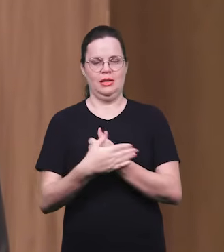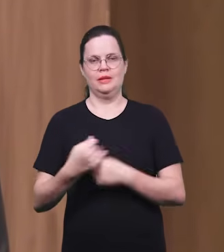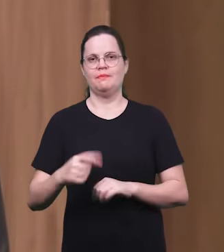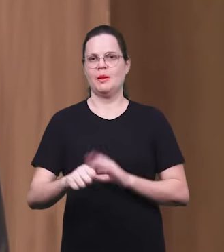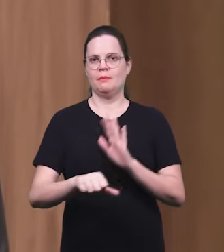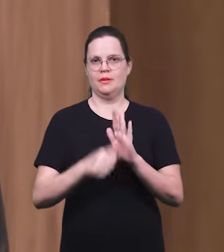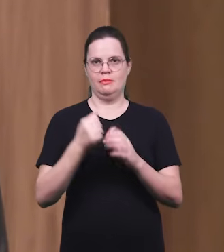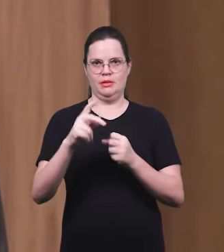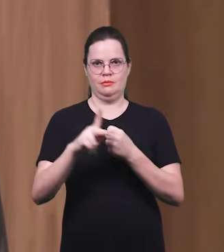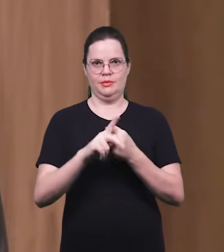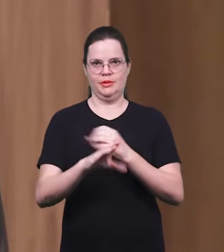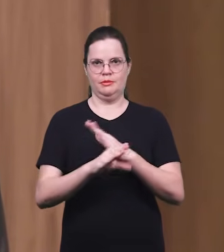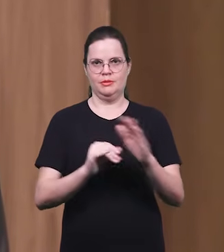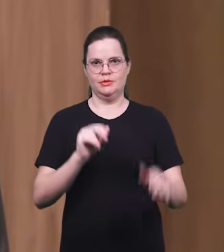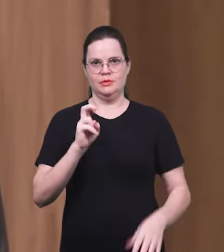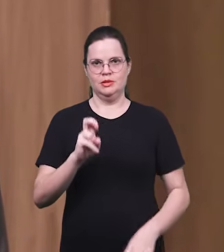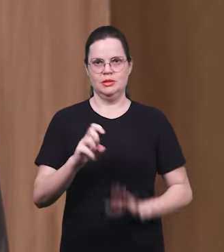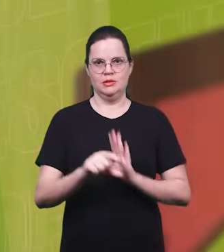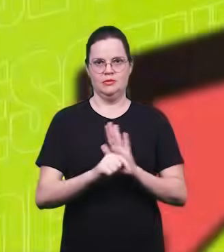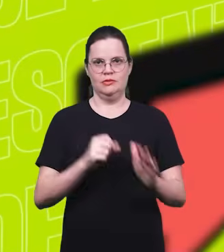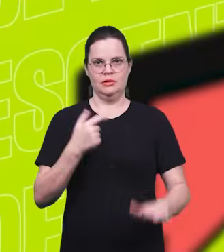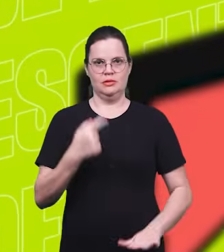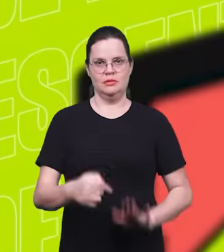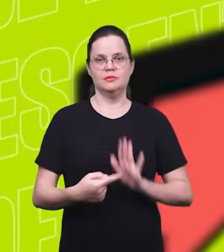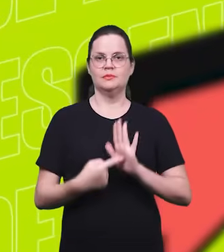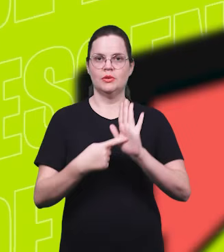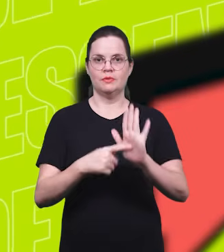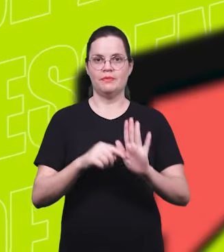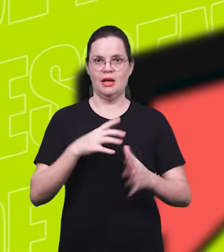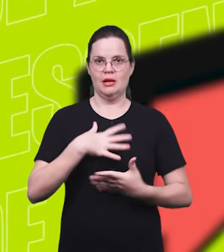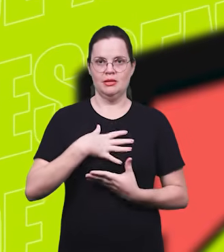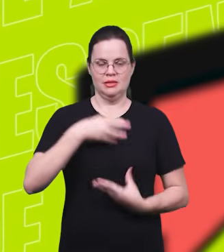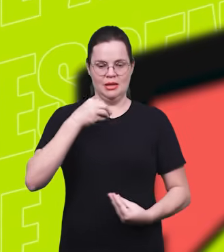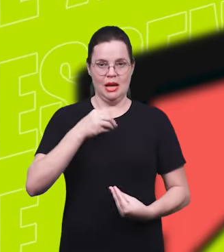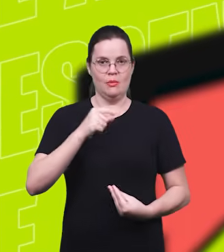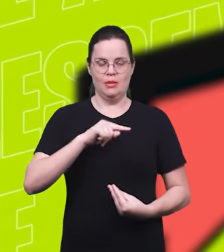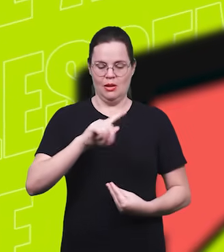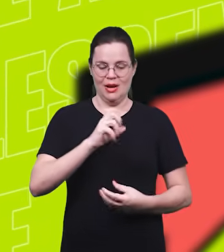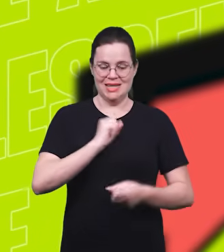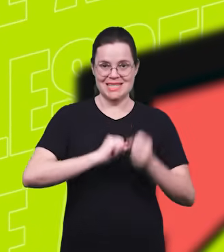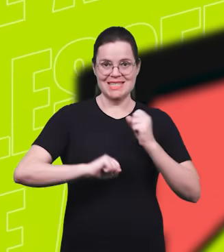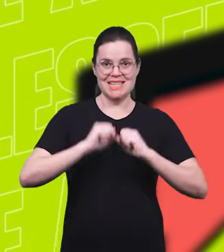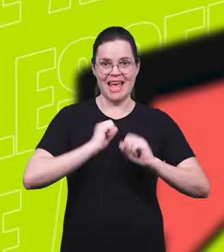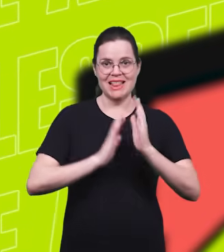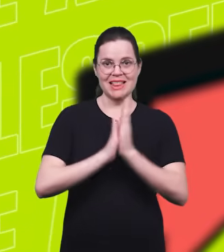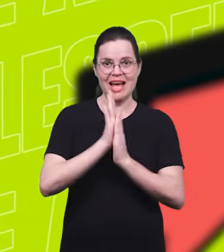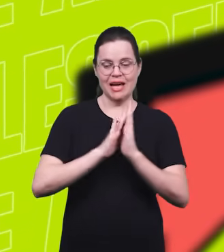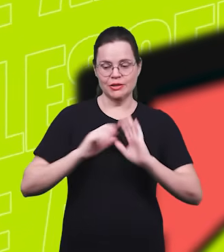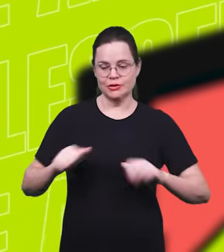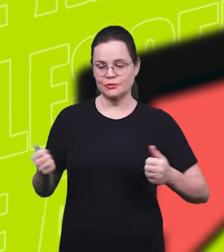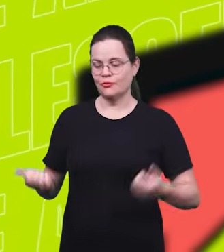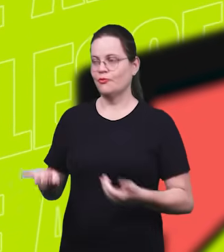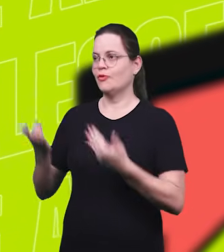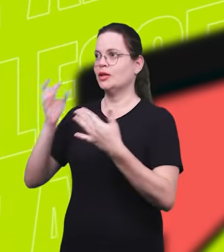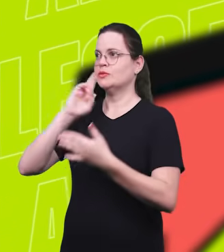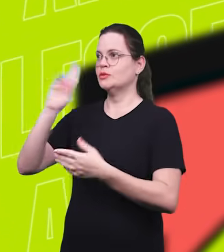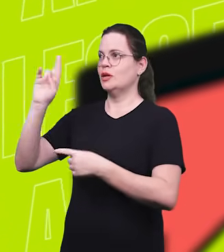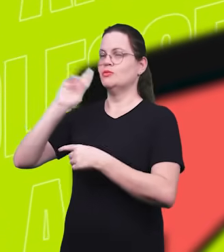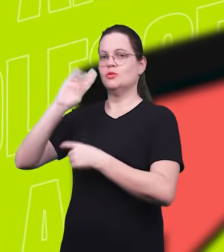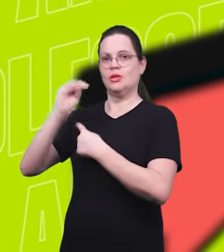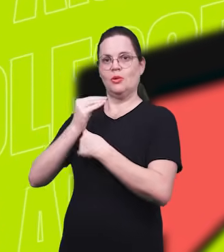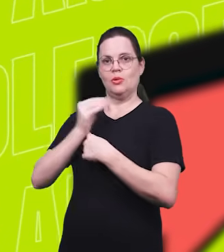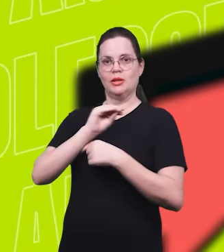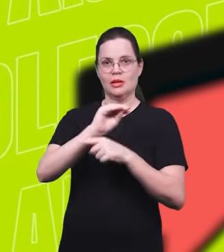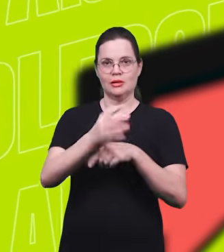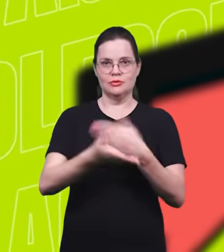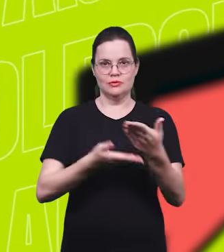está lá em 1 Pedro 5:7. Lançando sobre ele toda a vossa ansiedade, porque ele tem